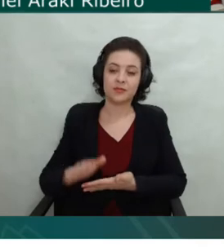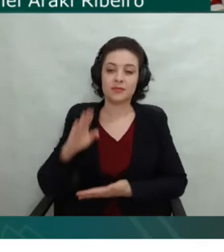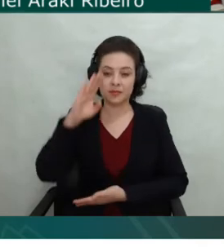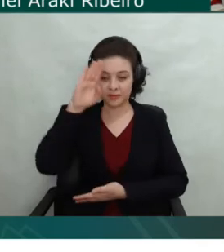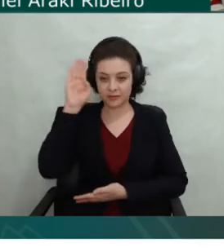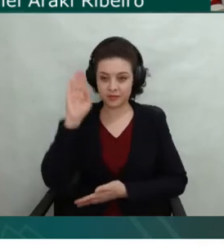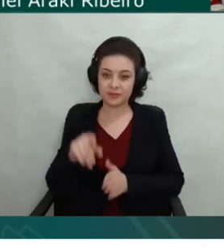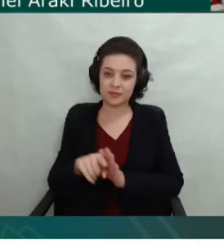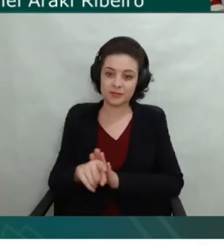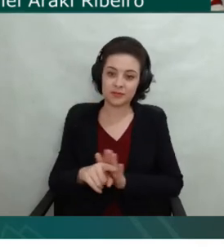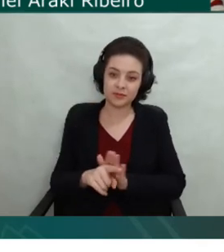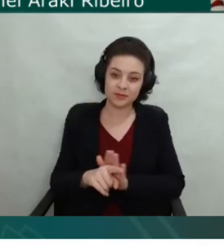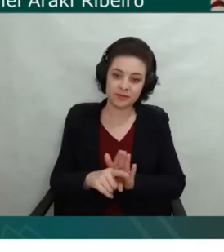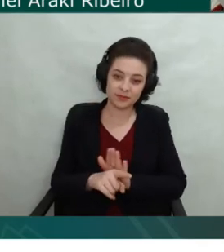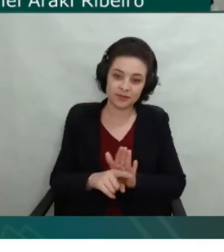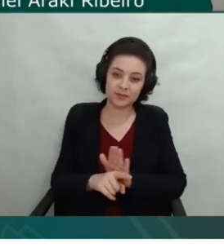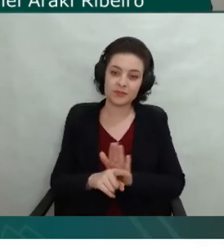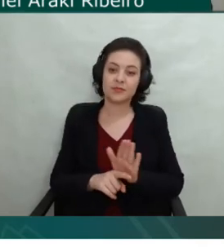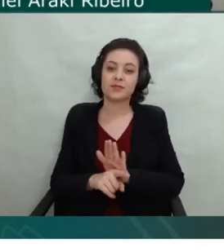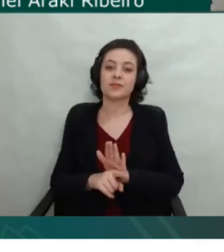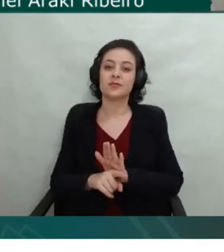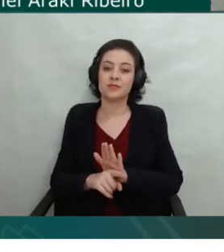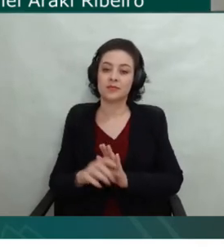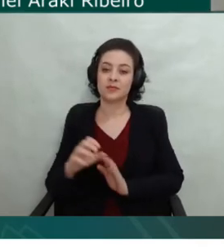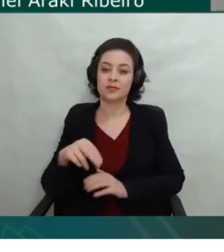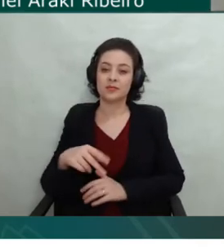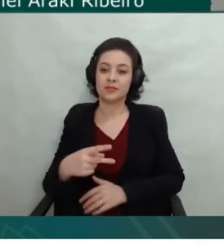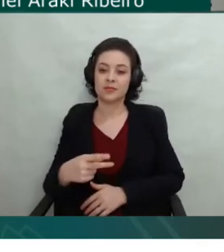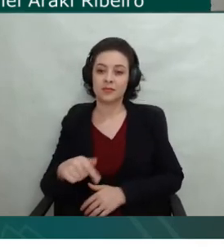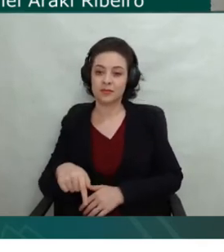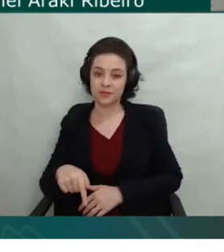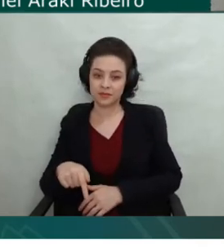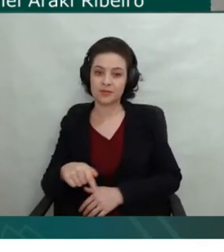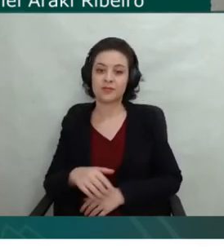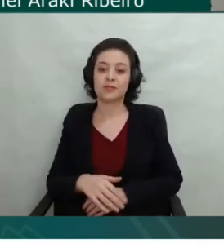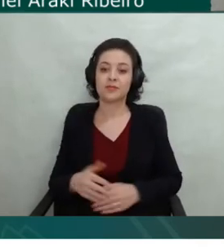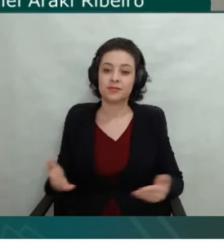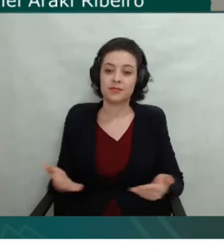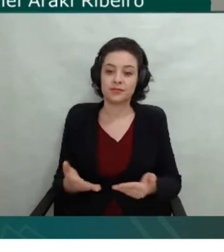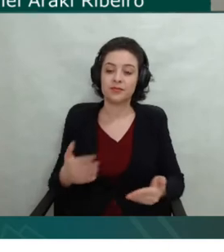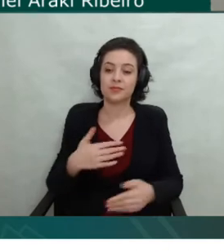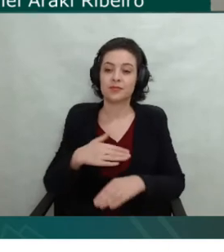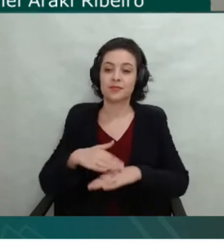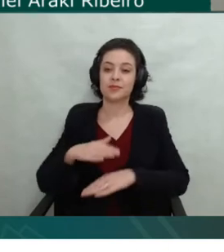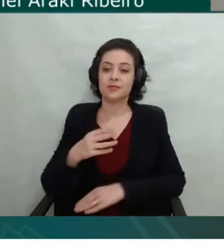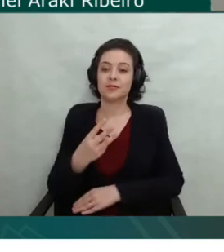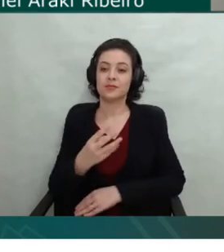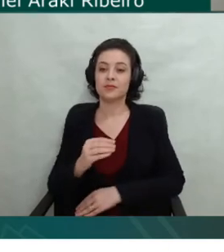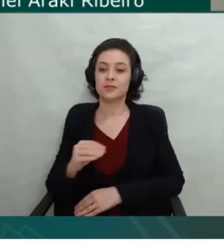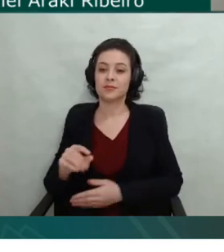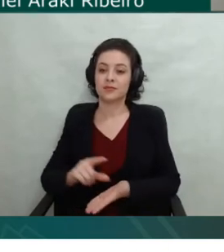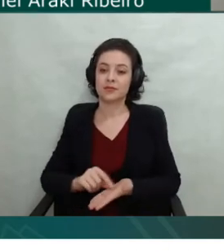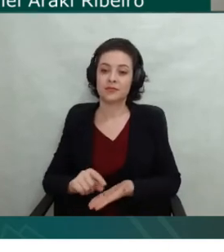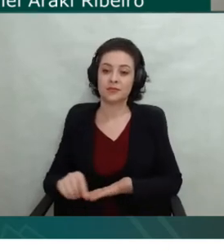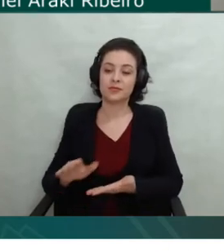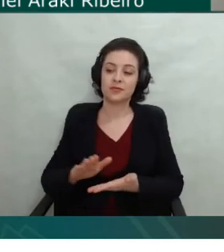pesquisador 1C do CNPq. Hoje já tem mais de 300 artigos publicados, já